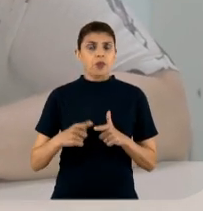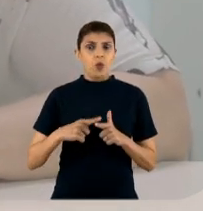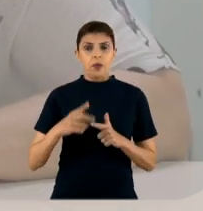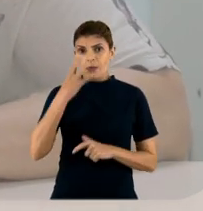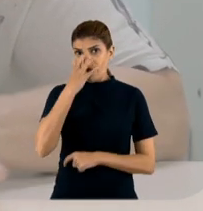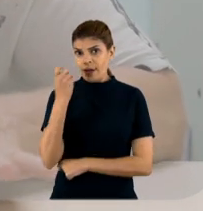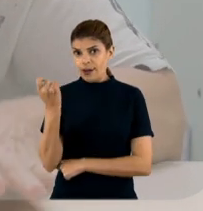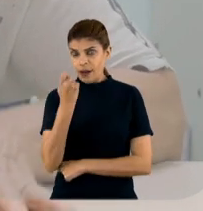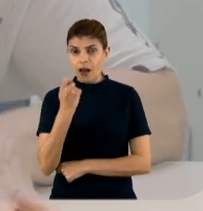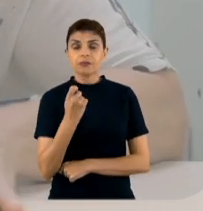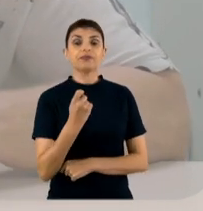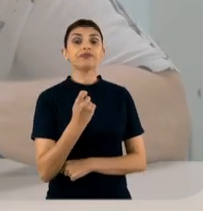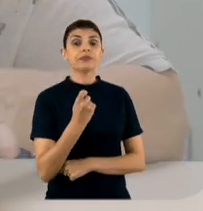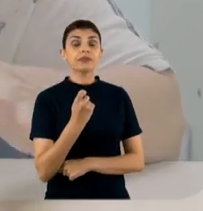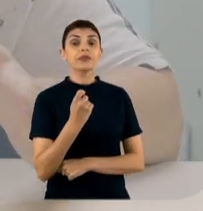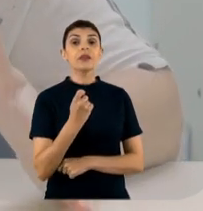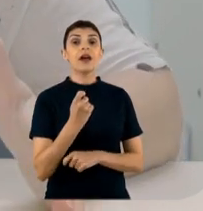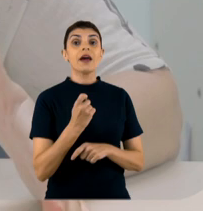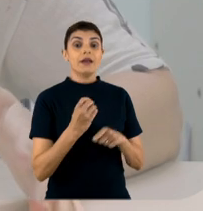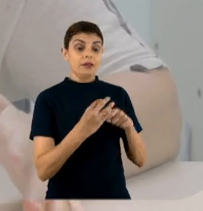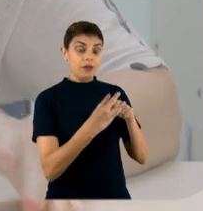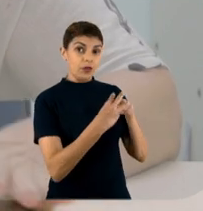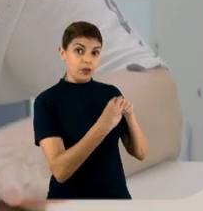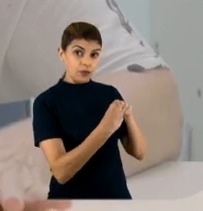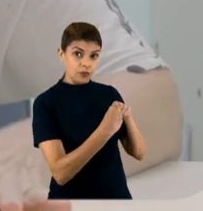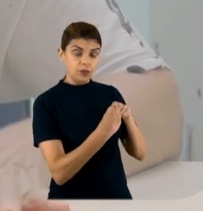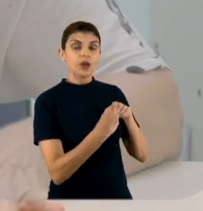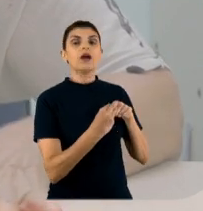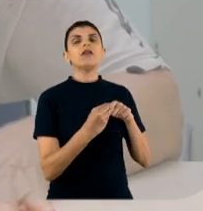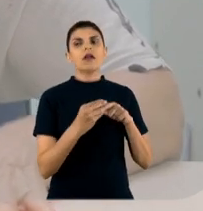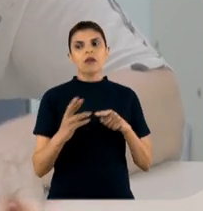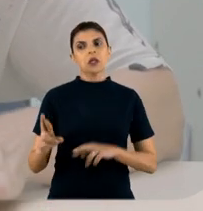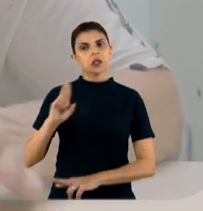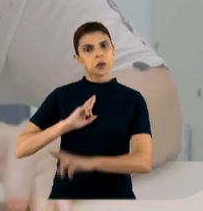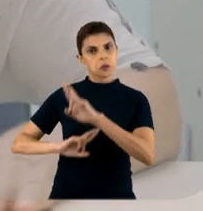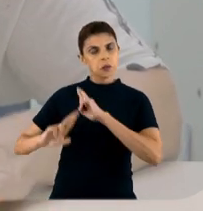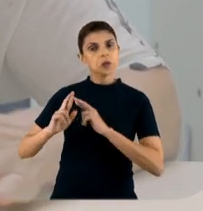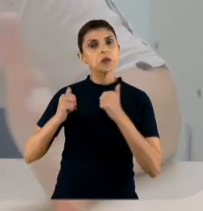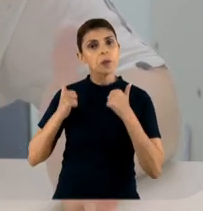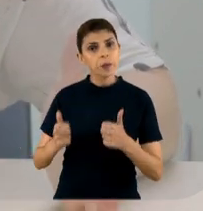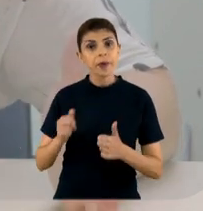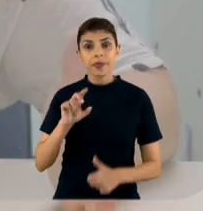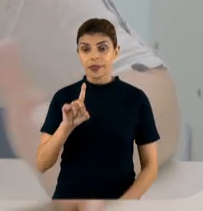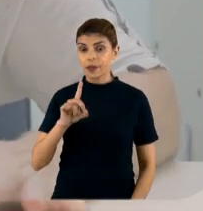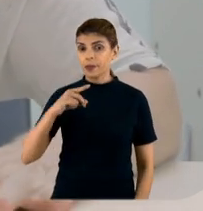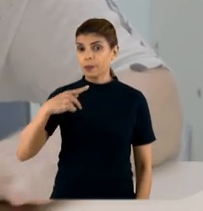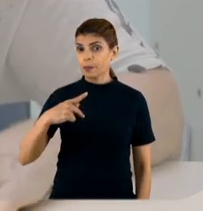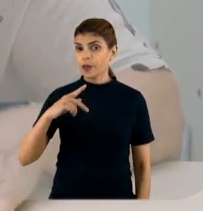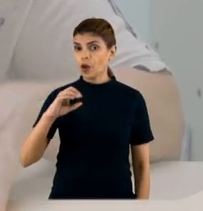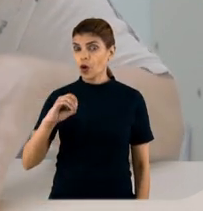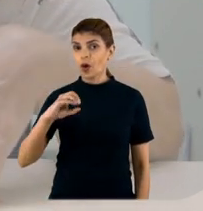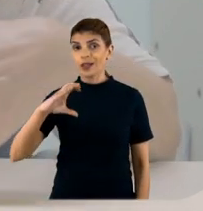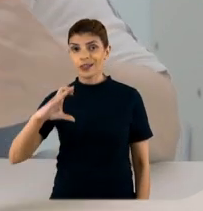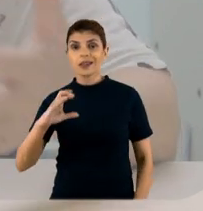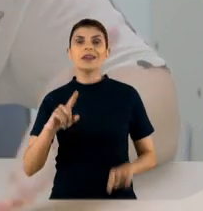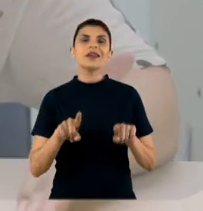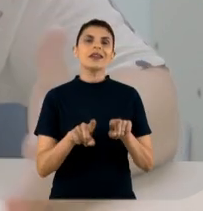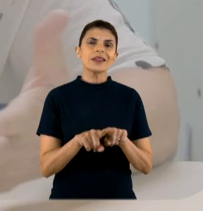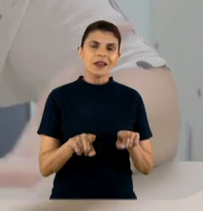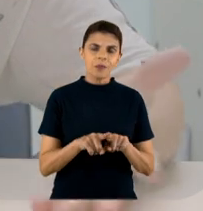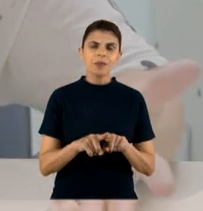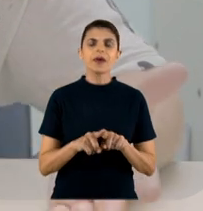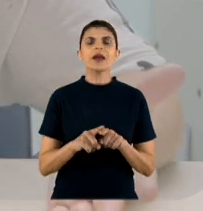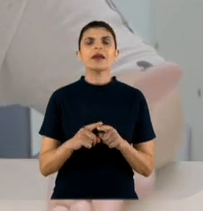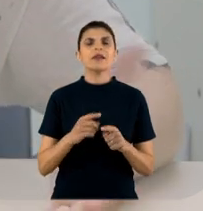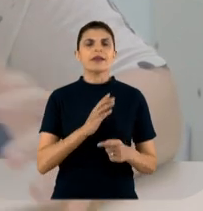oxigenação tem doenças que respondem muito bem a ventilação não invasiva como é o caso do DPOC e como é o caso do da